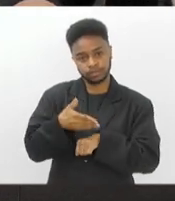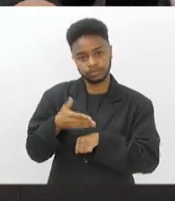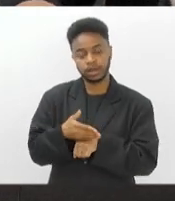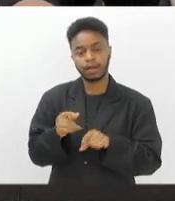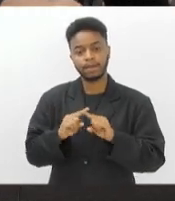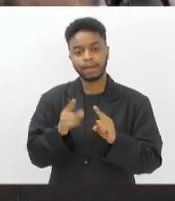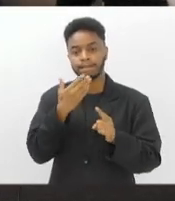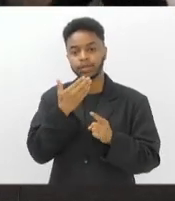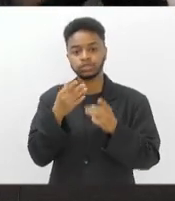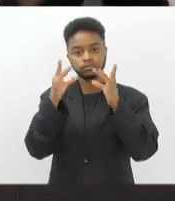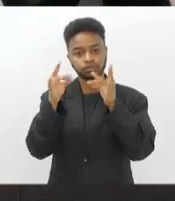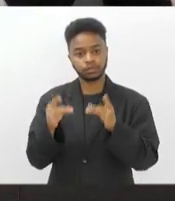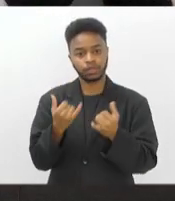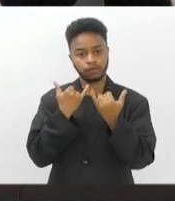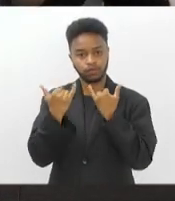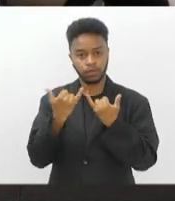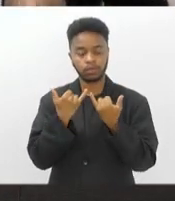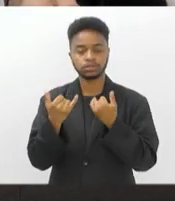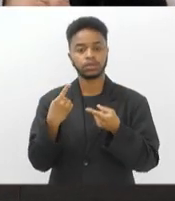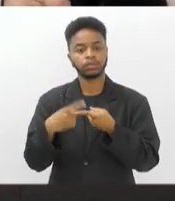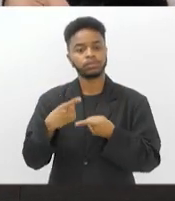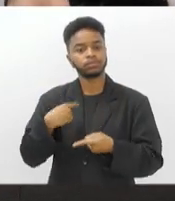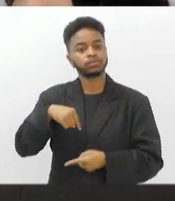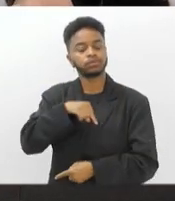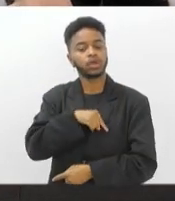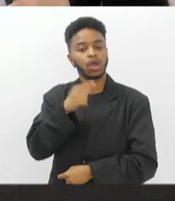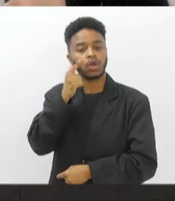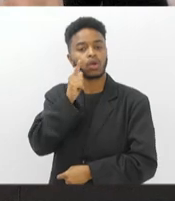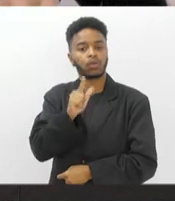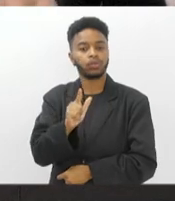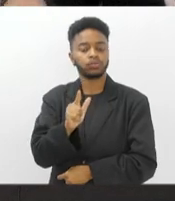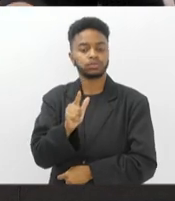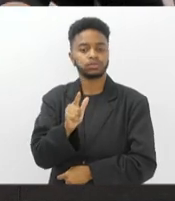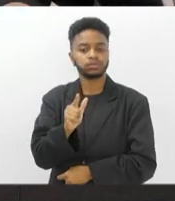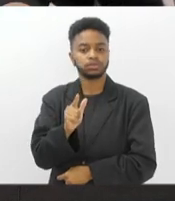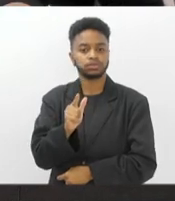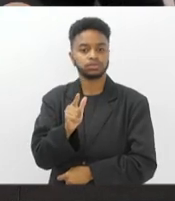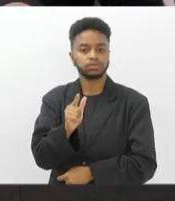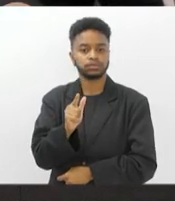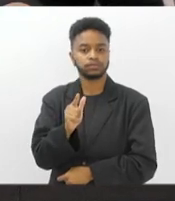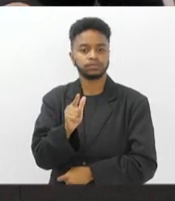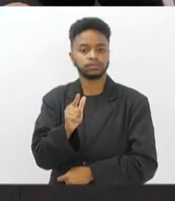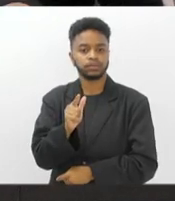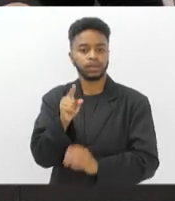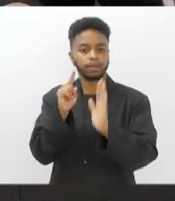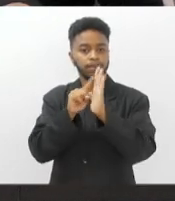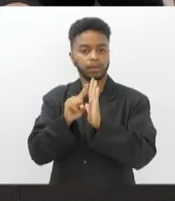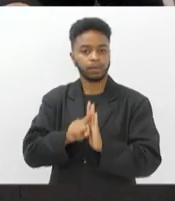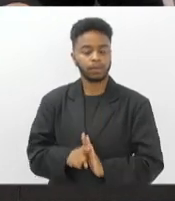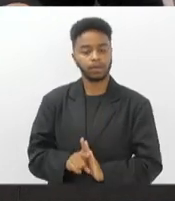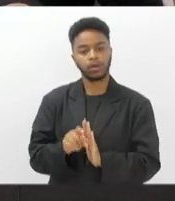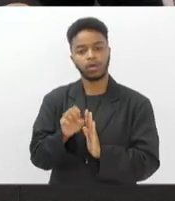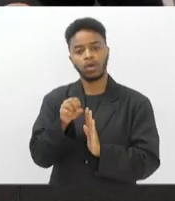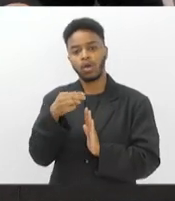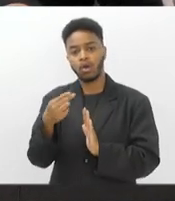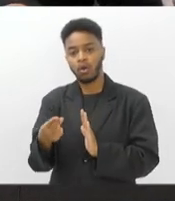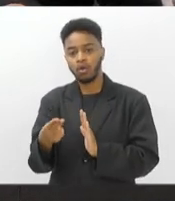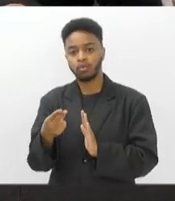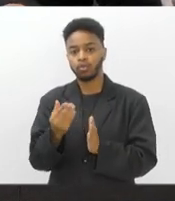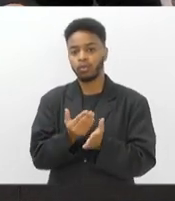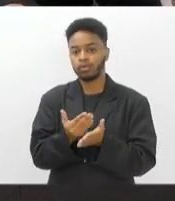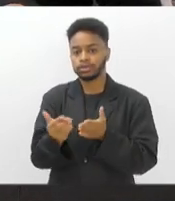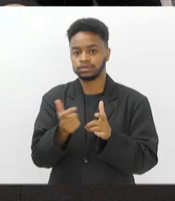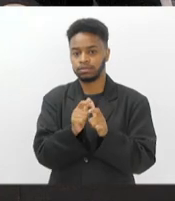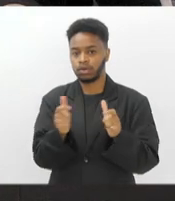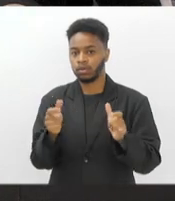gente já tenha a cap a capacidade de de fazer todos os questionamentos Ou pelo menos iniciar a maior parte